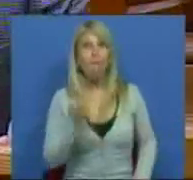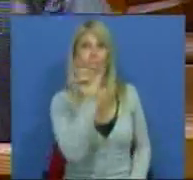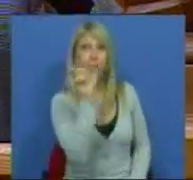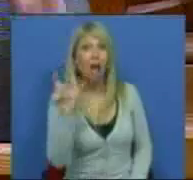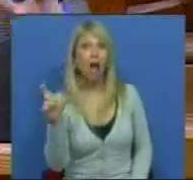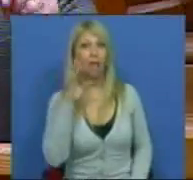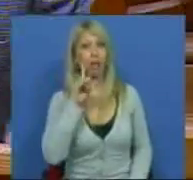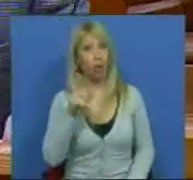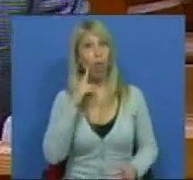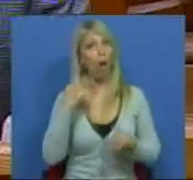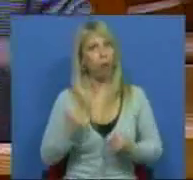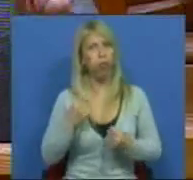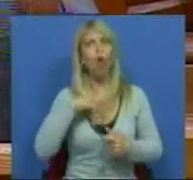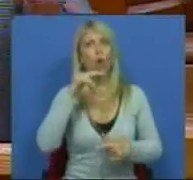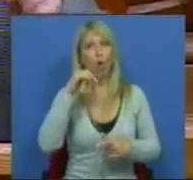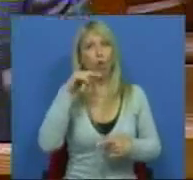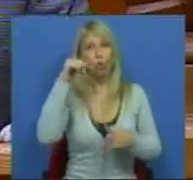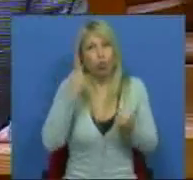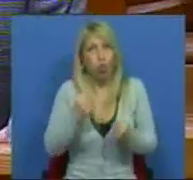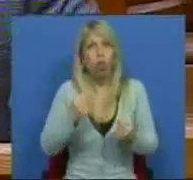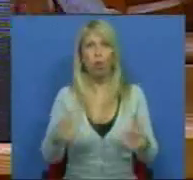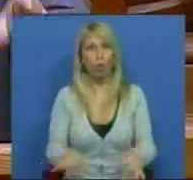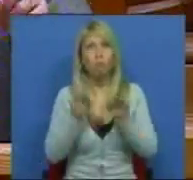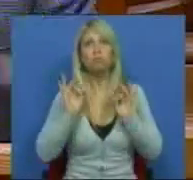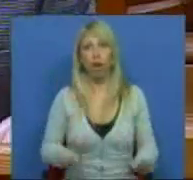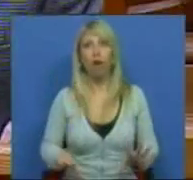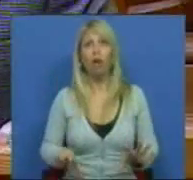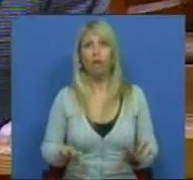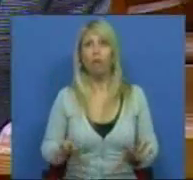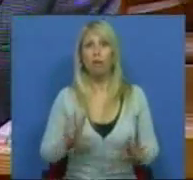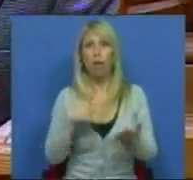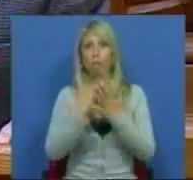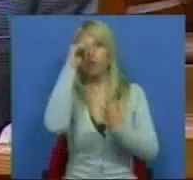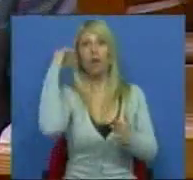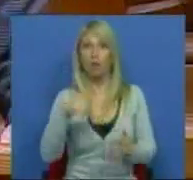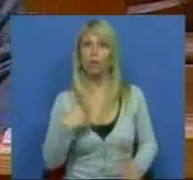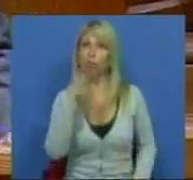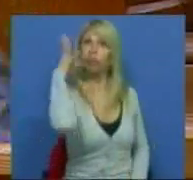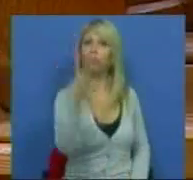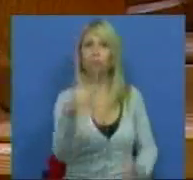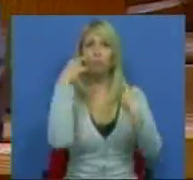crueza, com a força que elas têm, porque elas doem como pedras, que eu deixo esse recado hoje aqui à bancada do Governo.